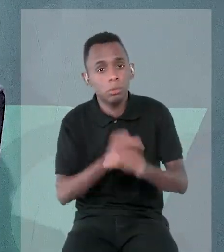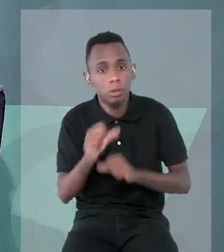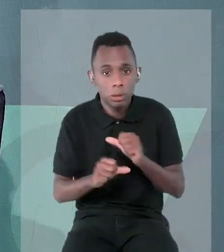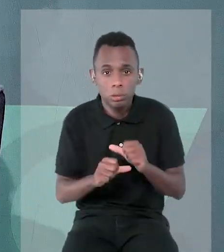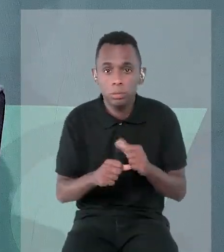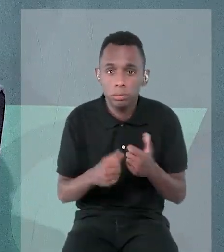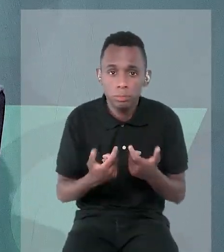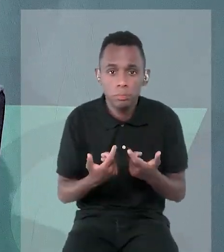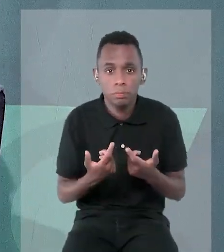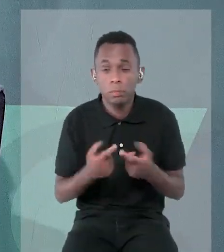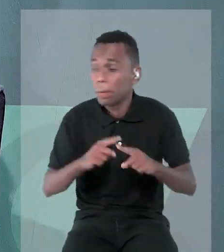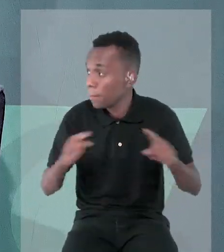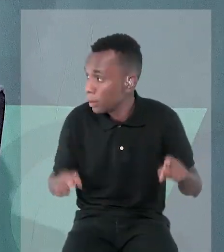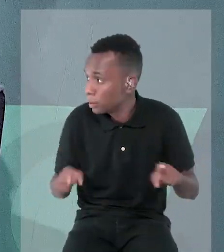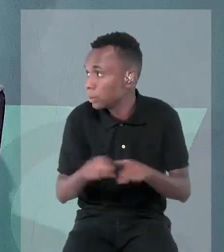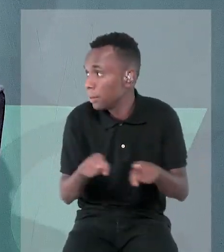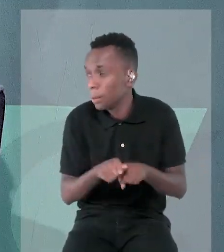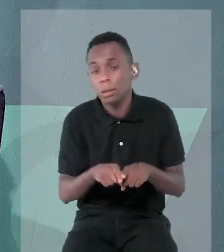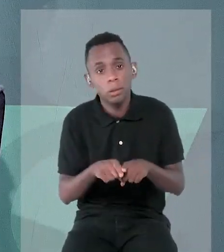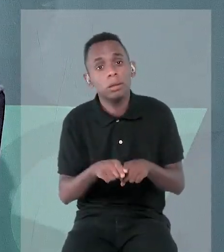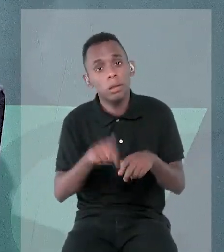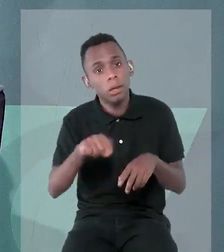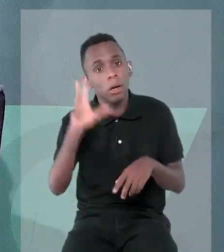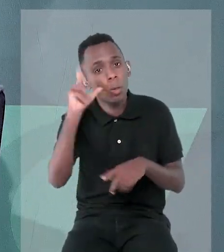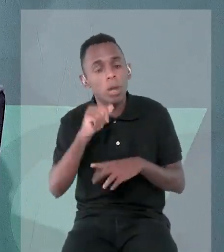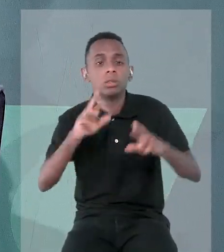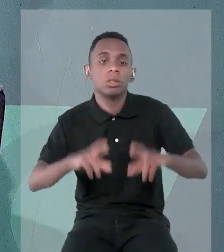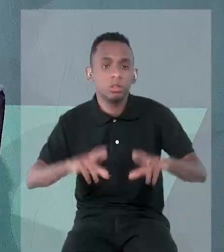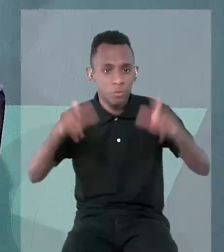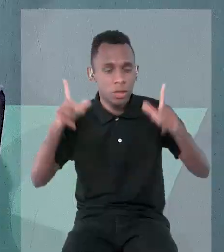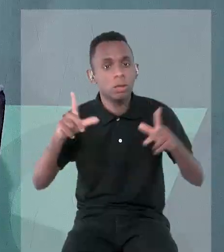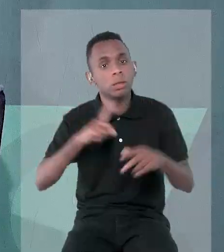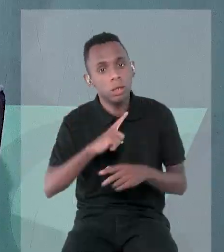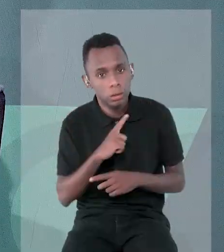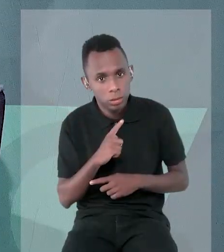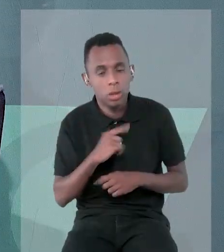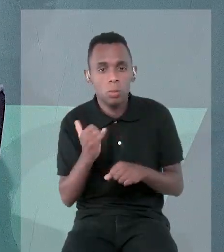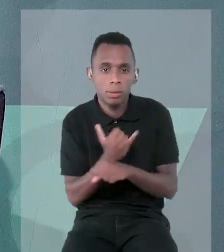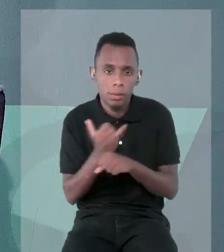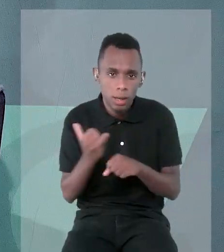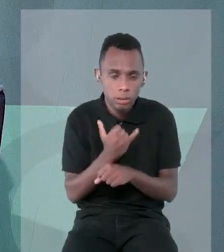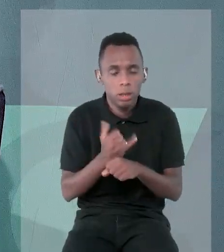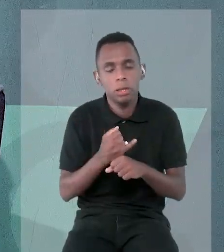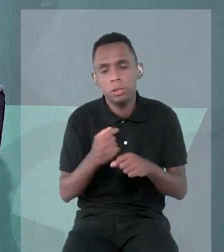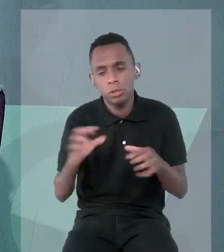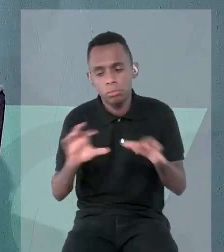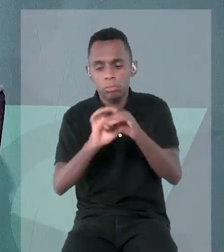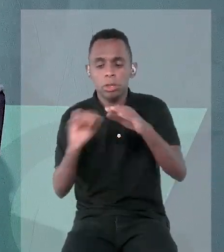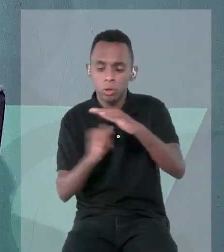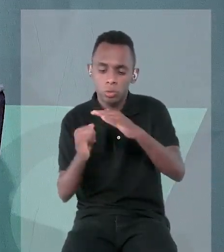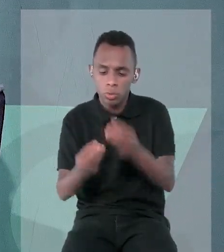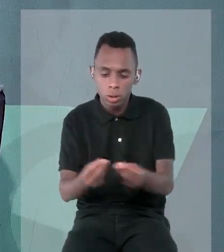transformação, mas também, isso eu acho que é o grande diferencial, tendo uma ferramenta como o Instituto Terra, que